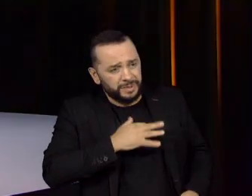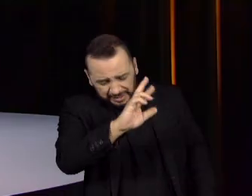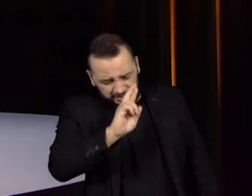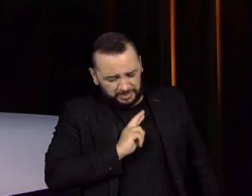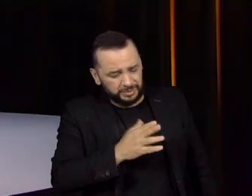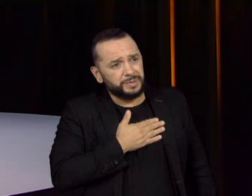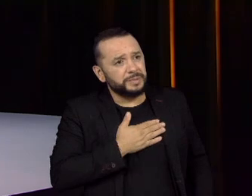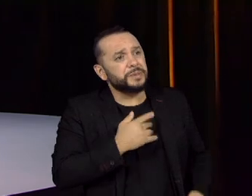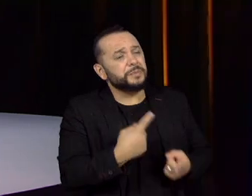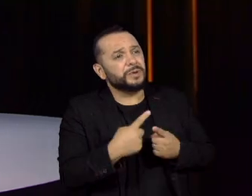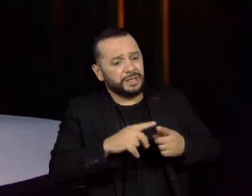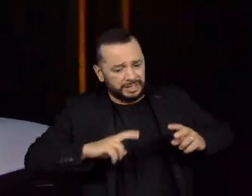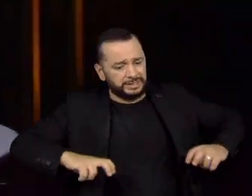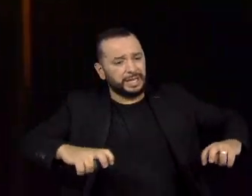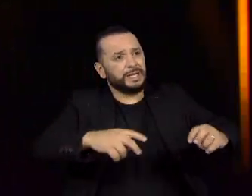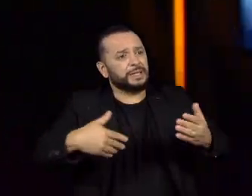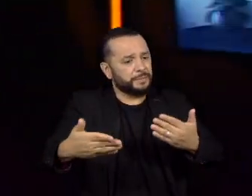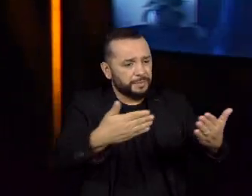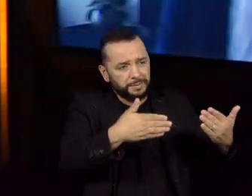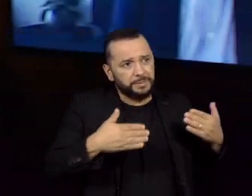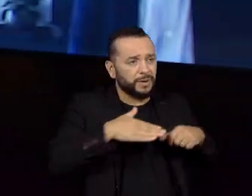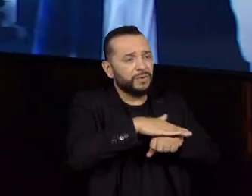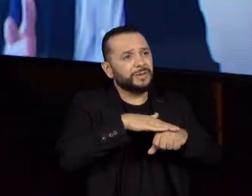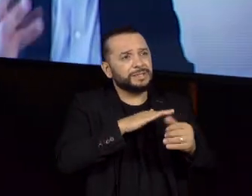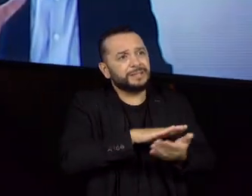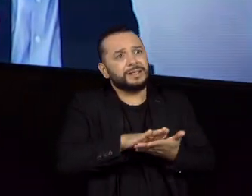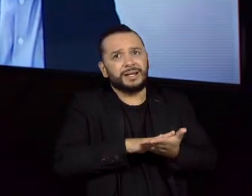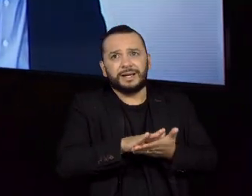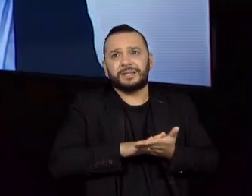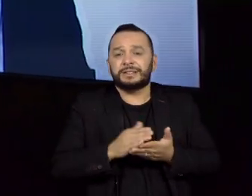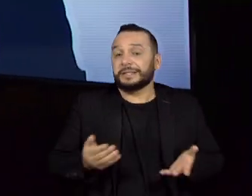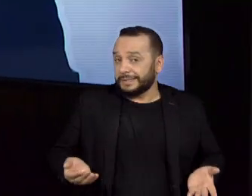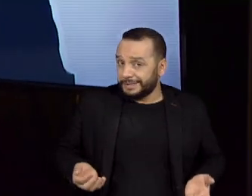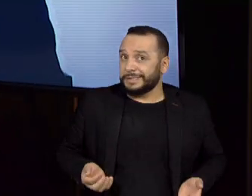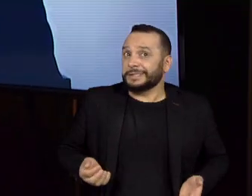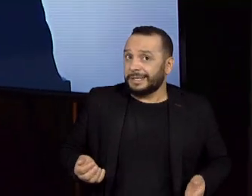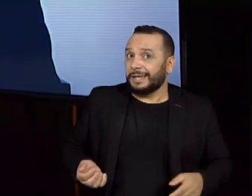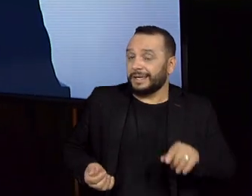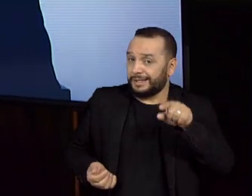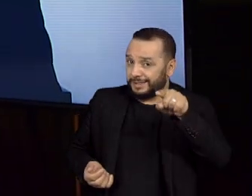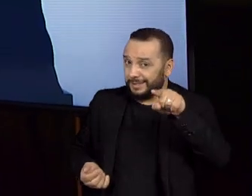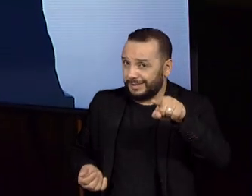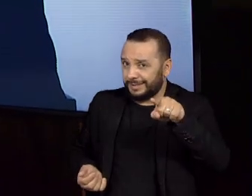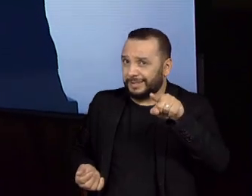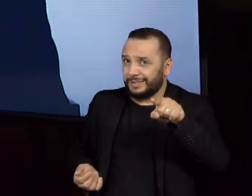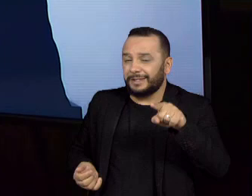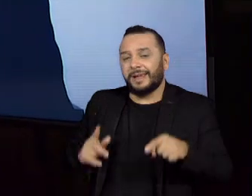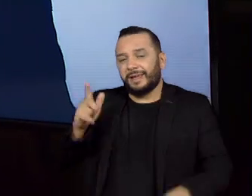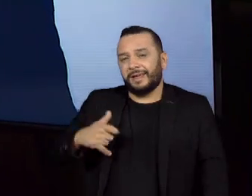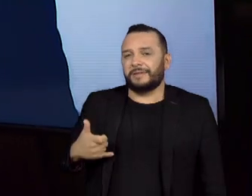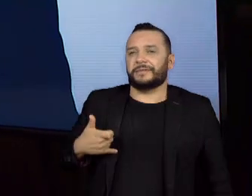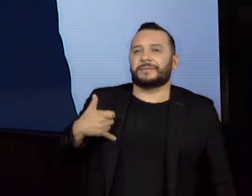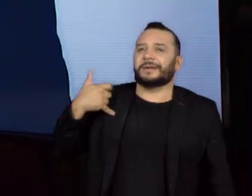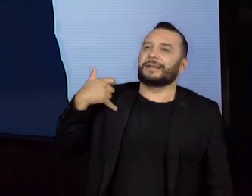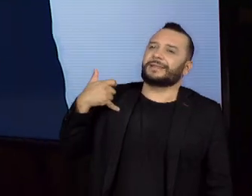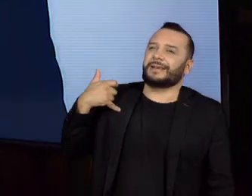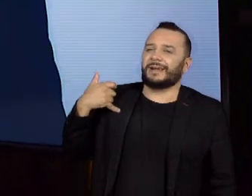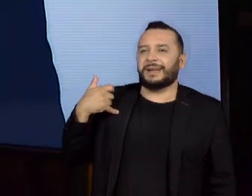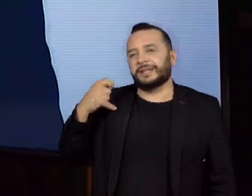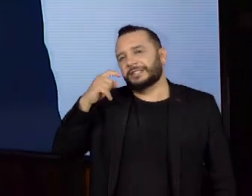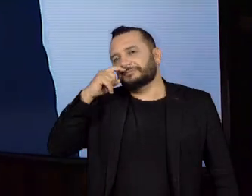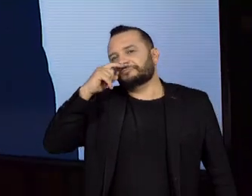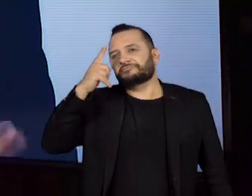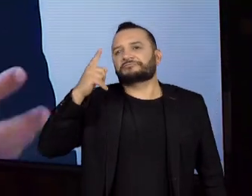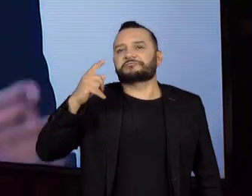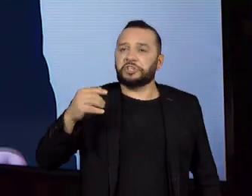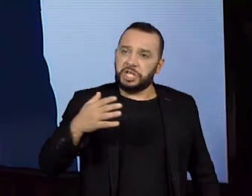Mandetta, por que elas não sentam à mesa? Porque aí entra aquela coisa da vaidade. Aí entra aquela coisa, não,